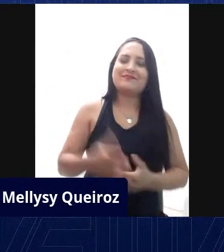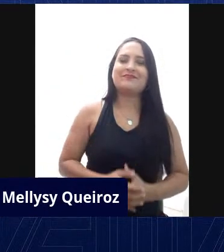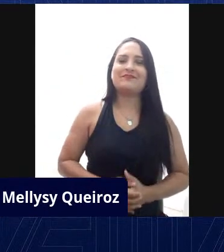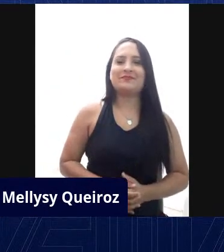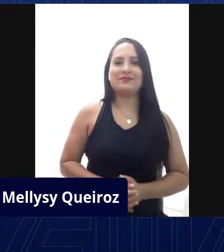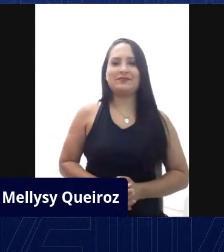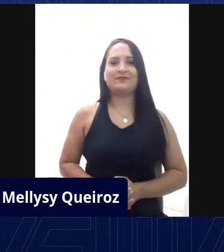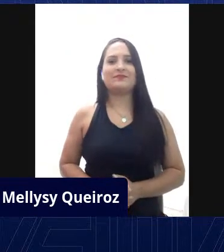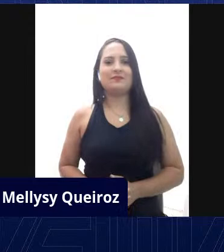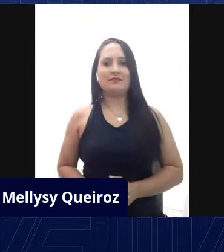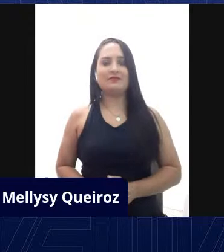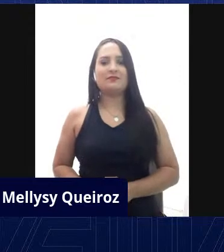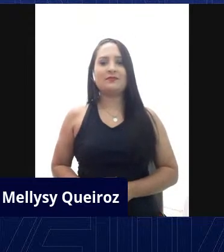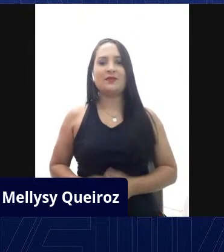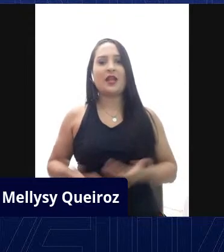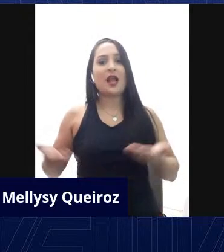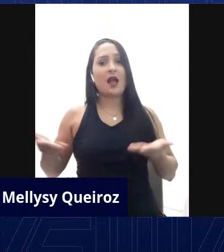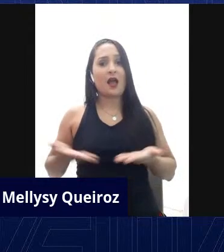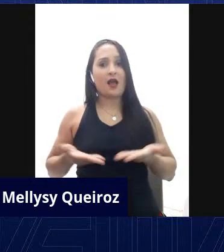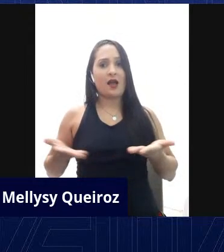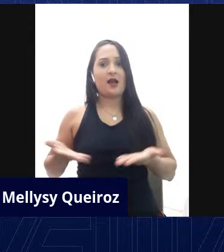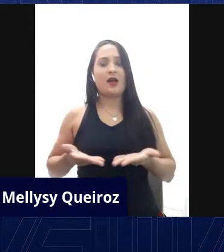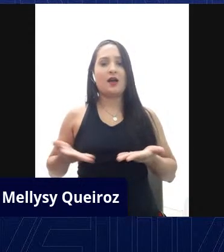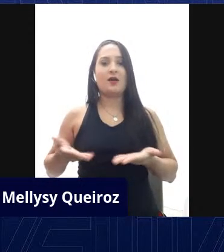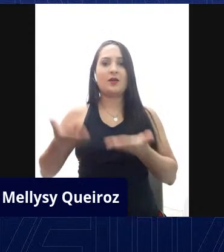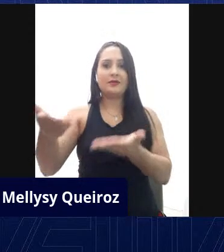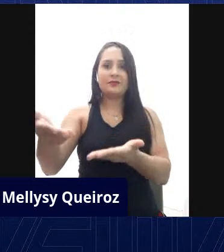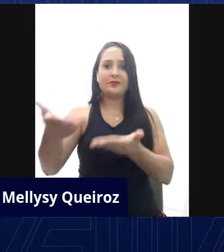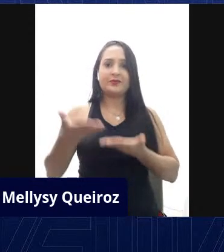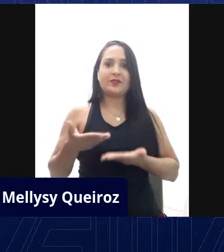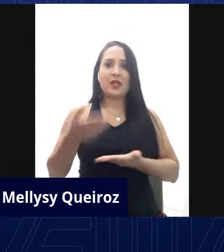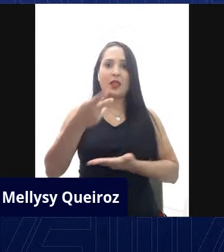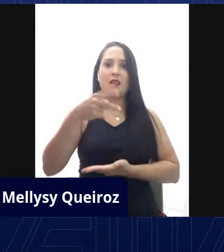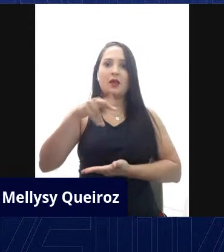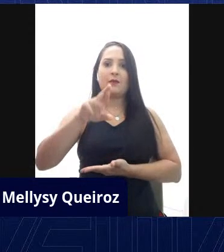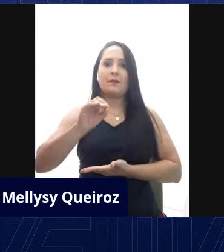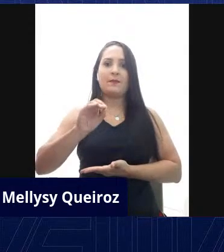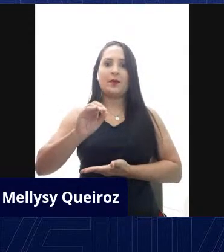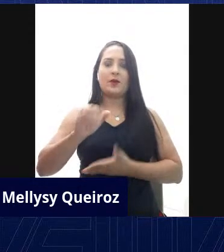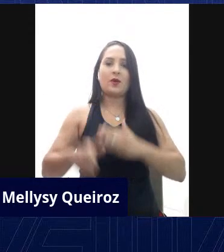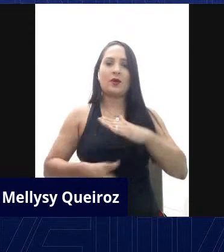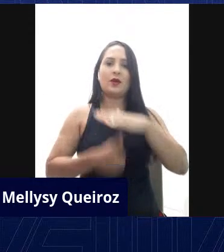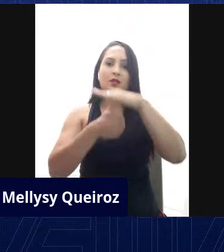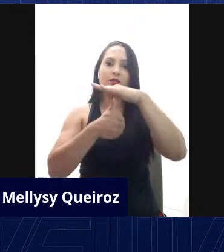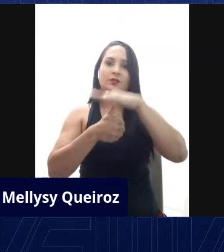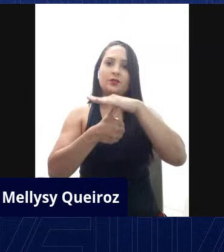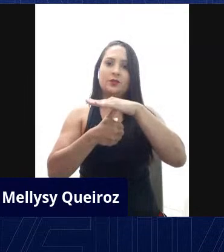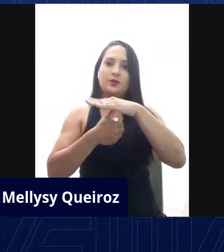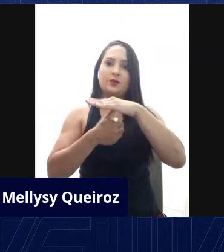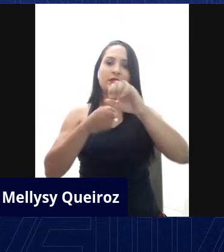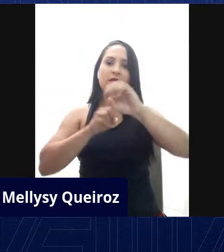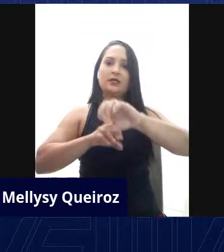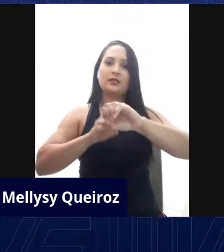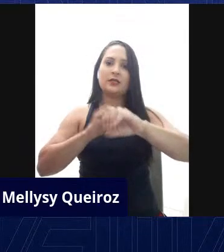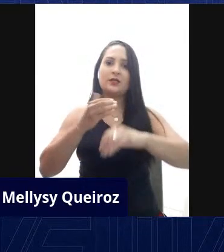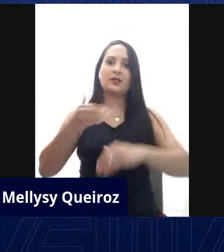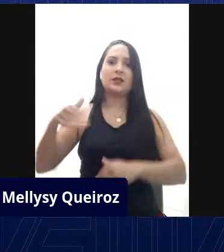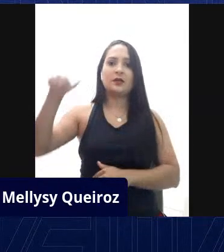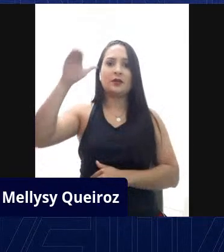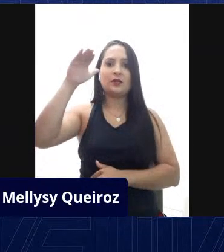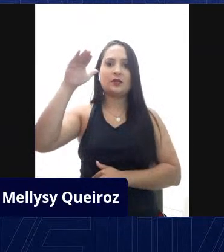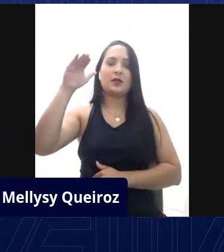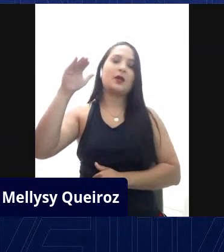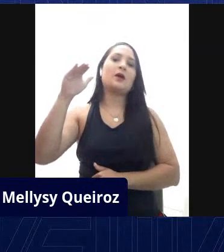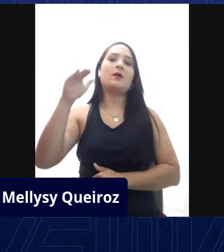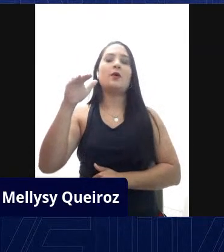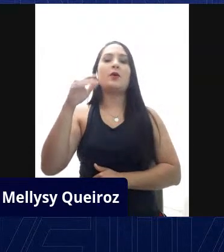Então, agora a gente vai receber aqui a nossa querida pró-reitora de ensino e graduação e também professora do DECISO, a Socorro